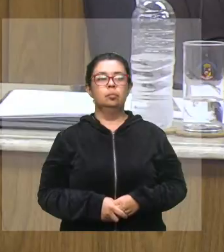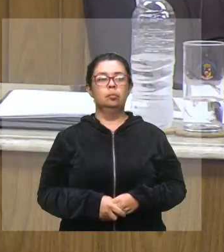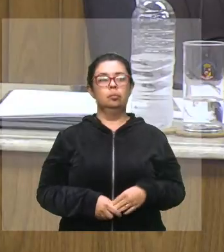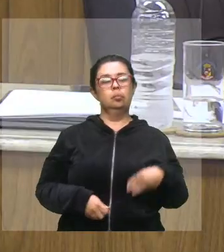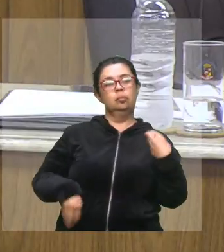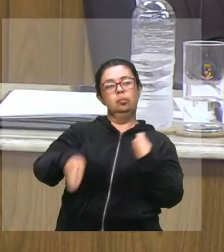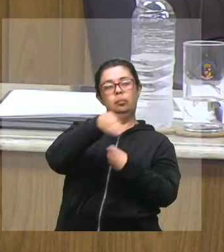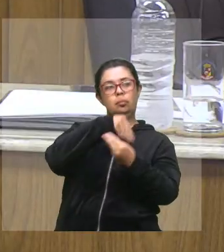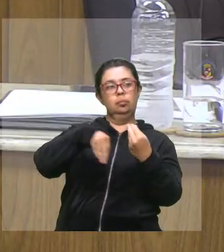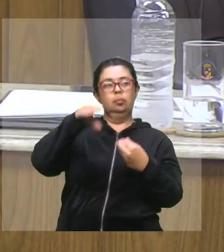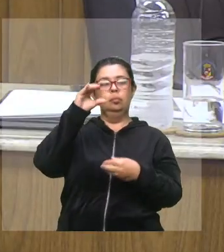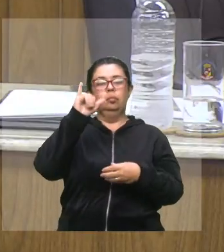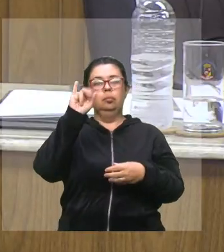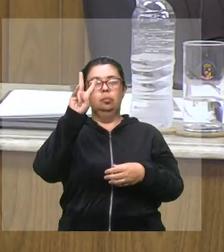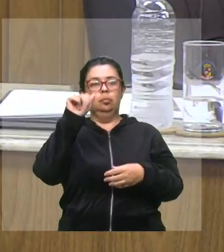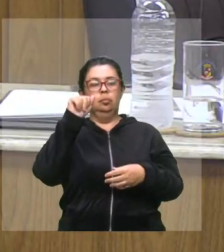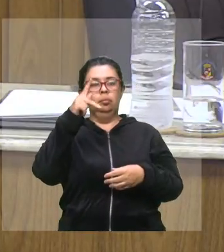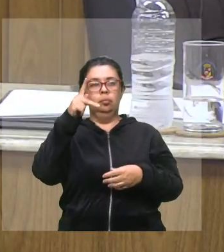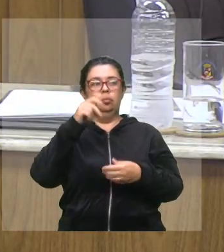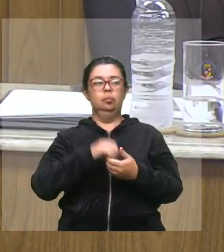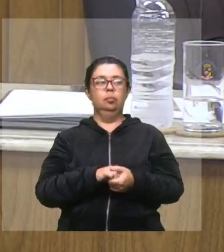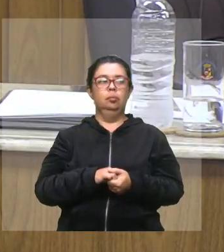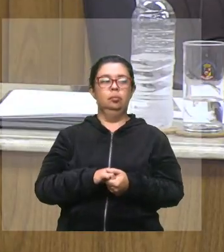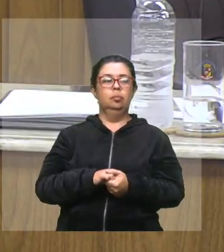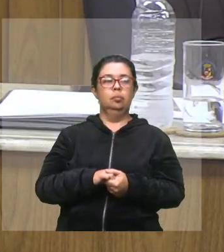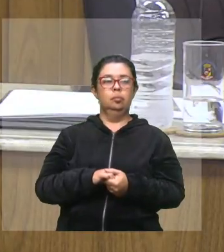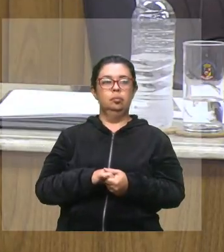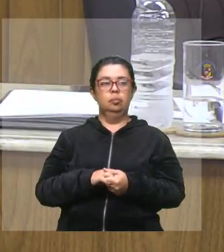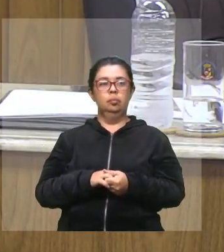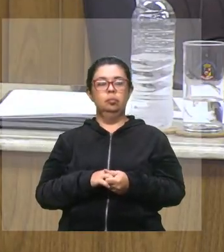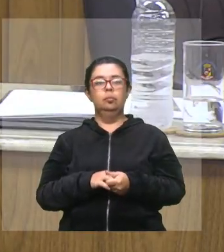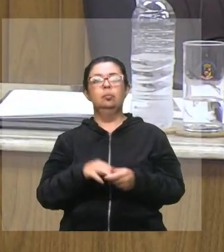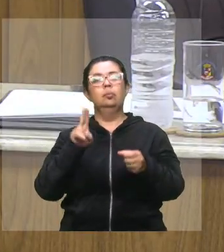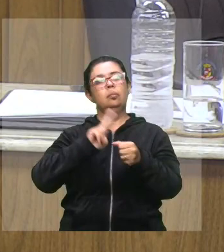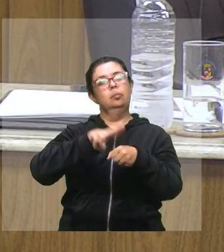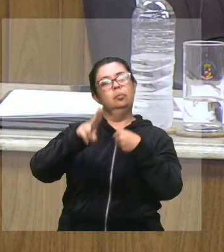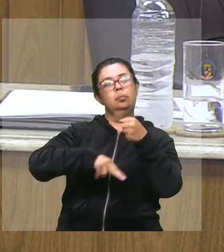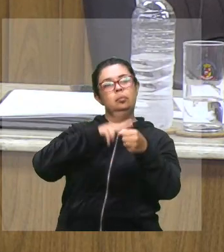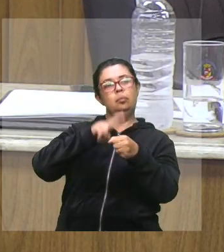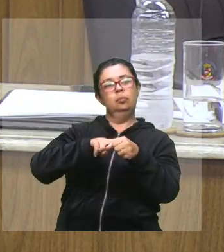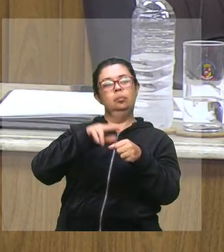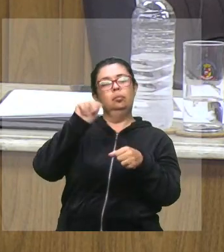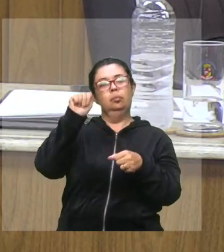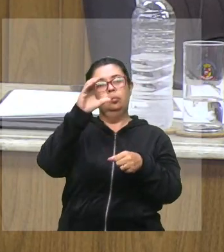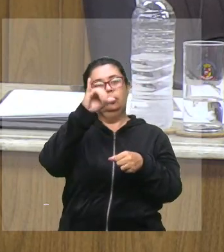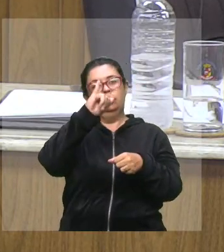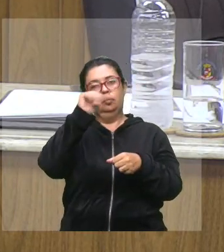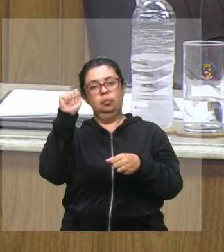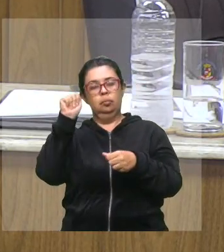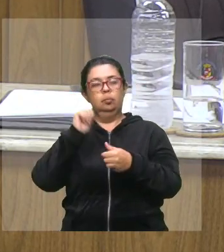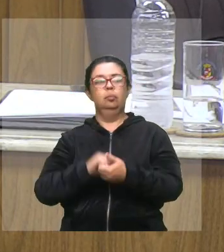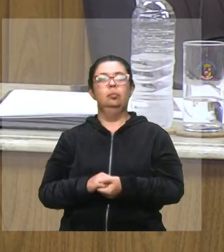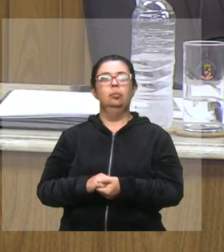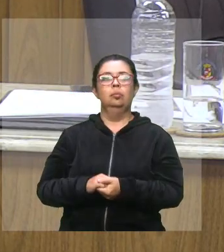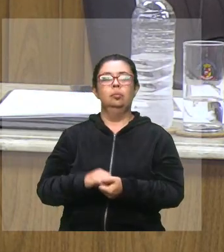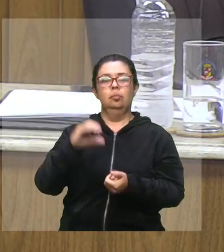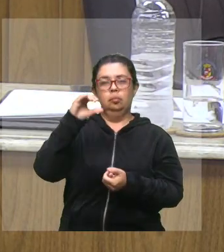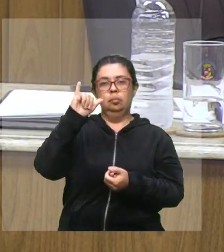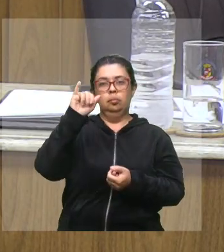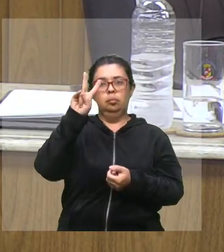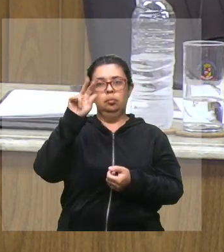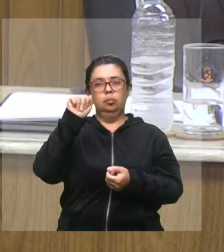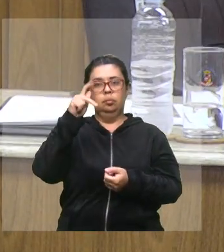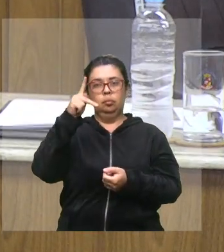do CIVAP com diversos outros órgãos, instituições, Unesp, ACIA, demais vários outros órgãos,